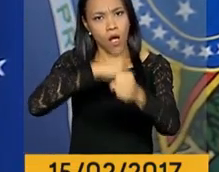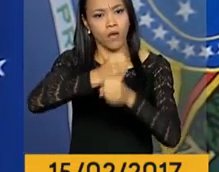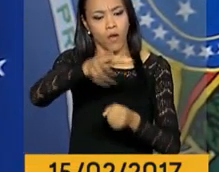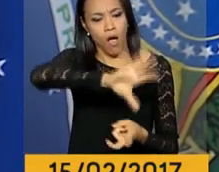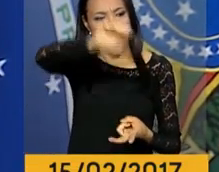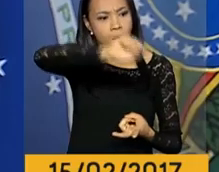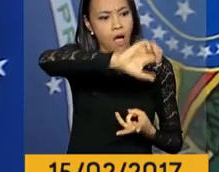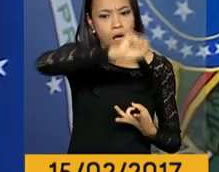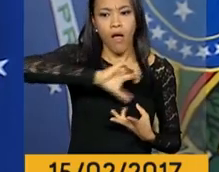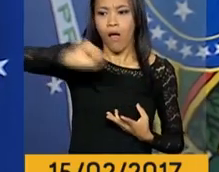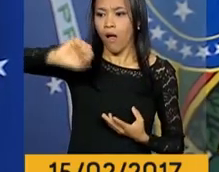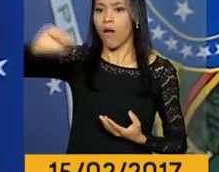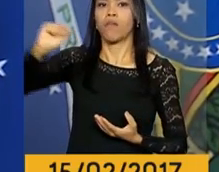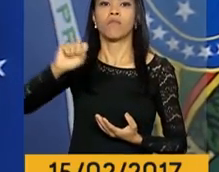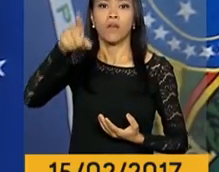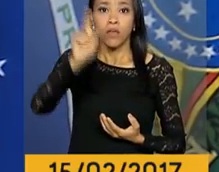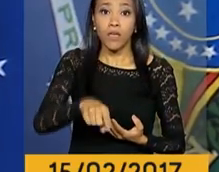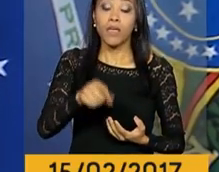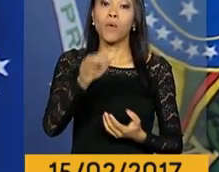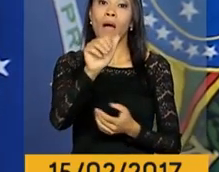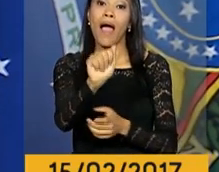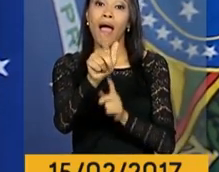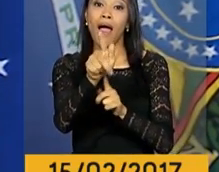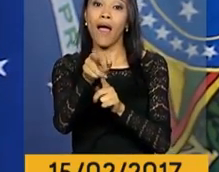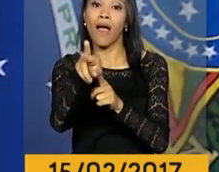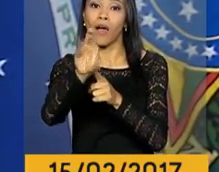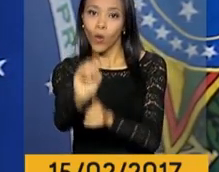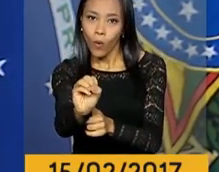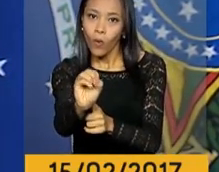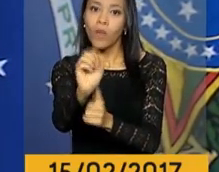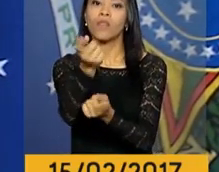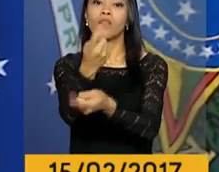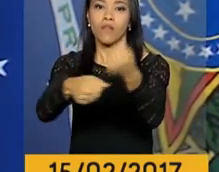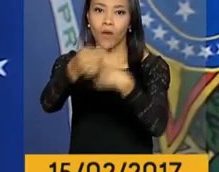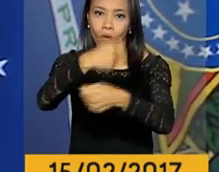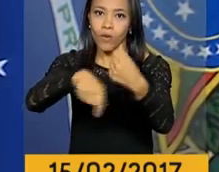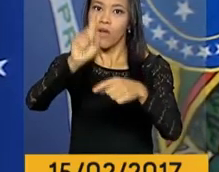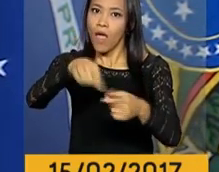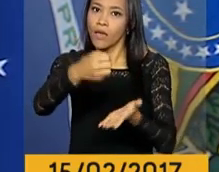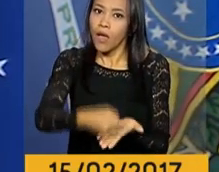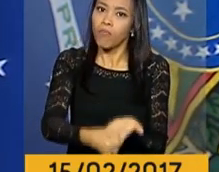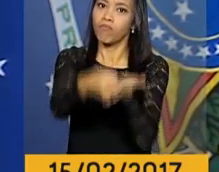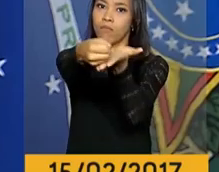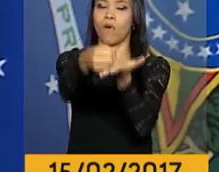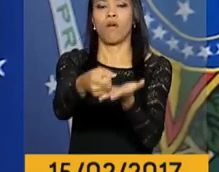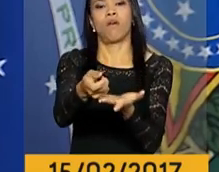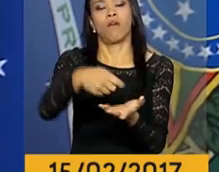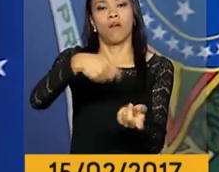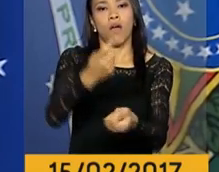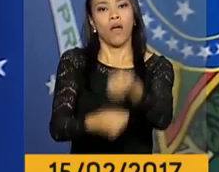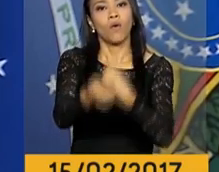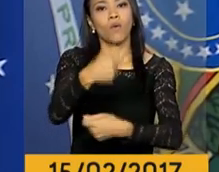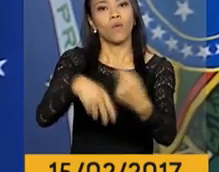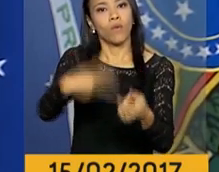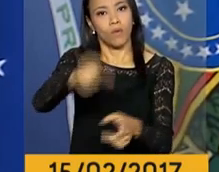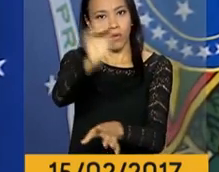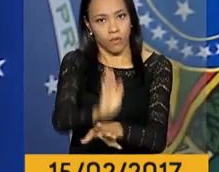agronegócio é um dos fundamentos da economia brasileira, é o que sustenta a economia brasileira, tem sustentado a